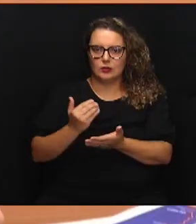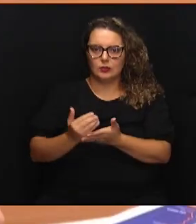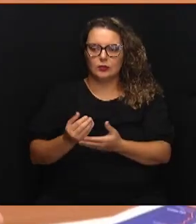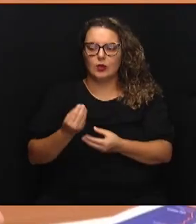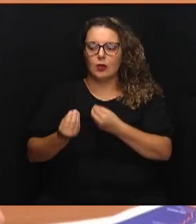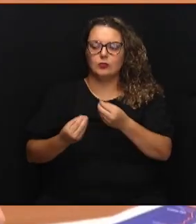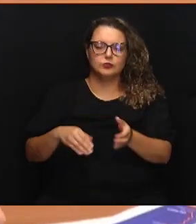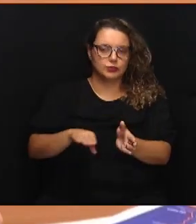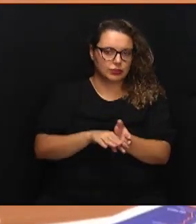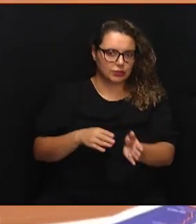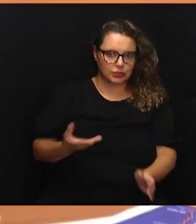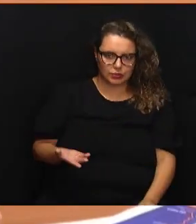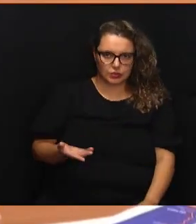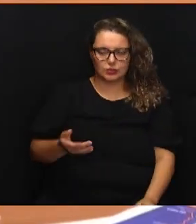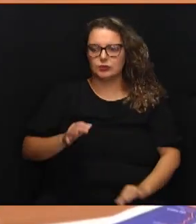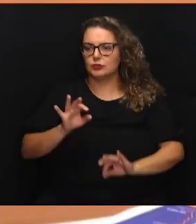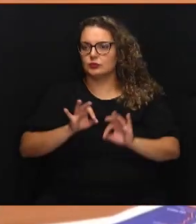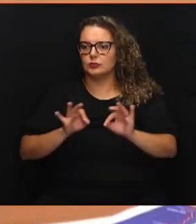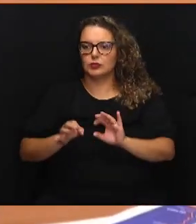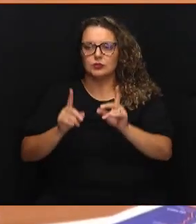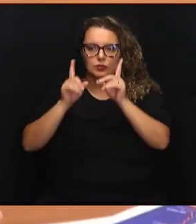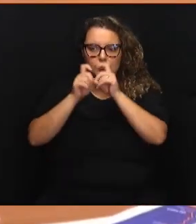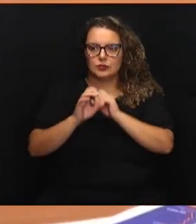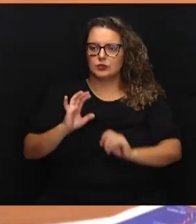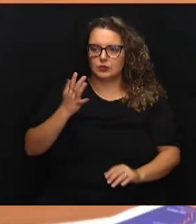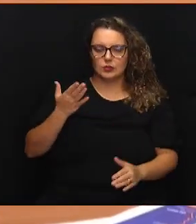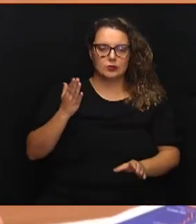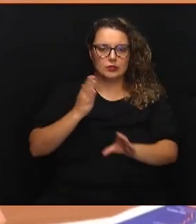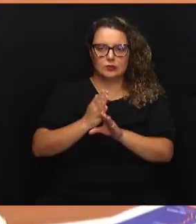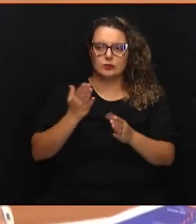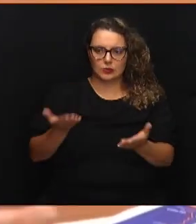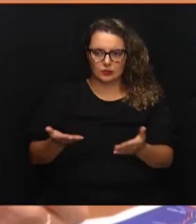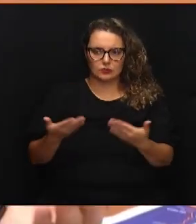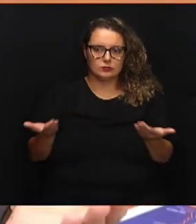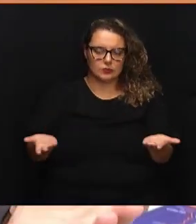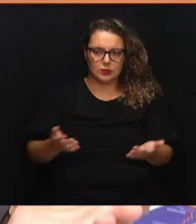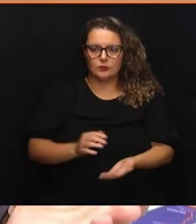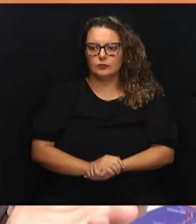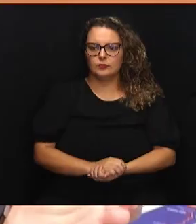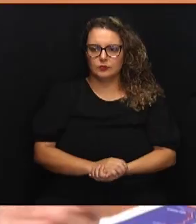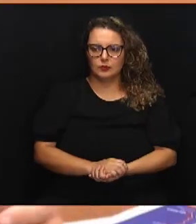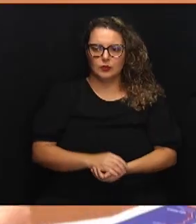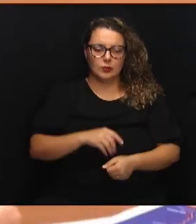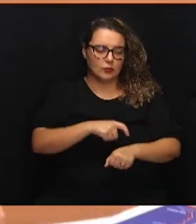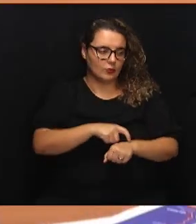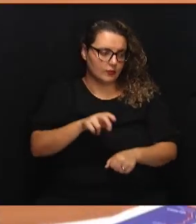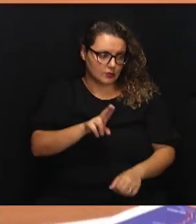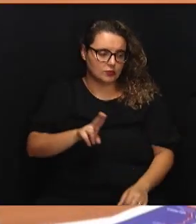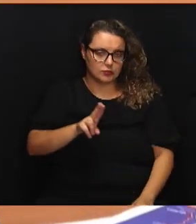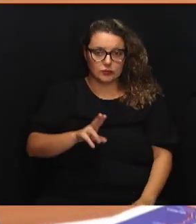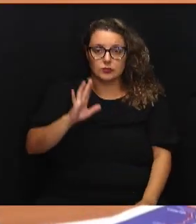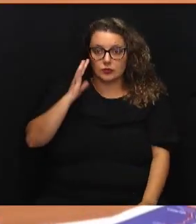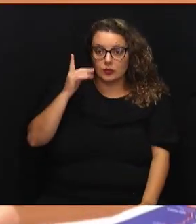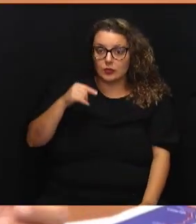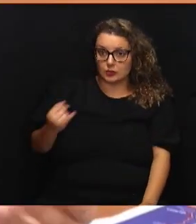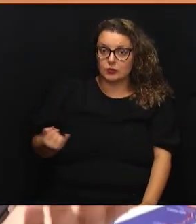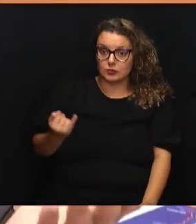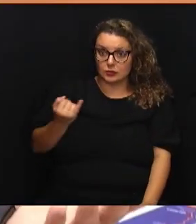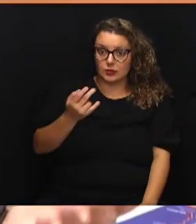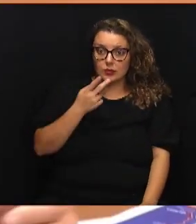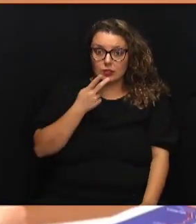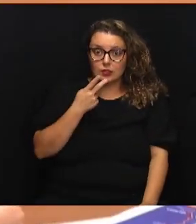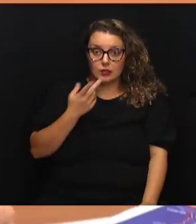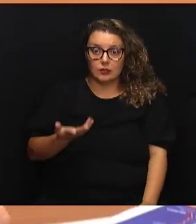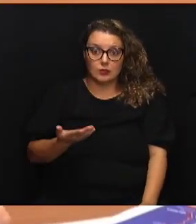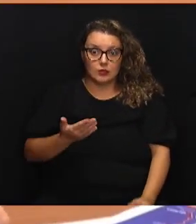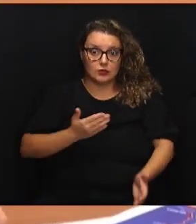vindo, o projeto, as dificuldades que estão sendo encontradas, enfim, a fase de implantação, que eu acho que é muito importante. Eles falam já de início